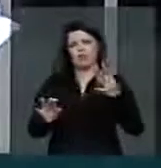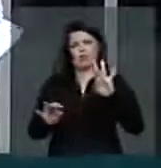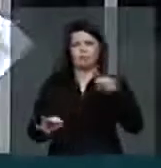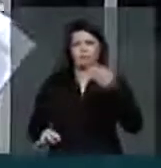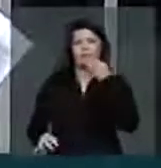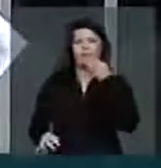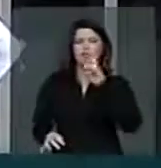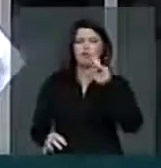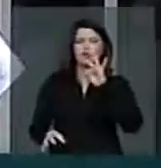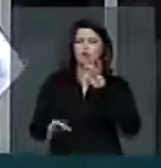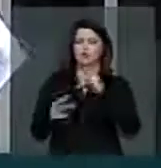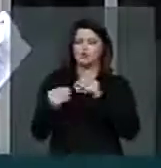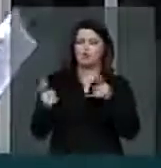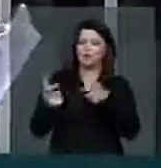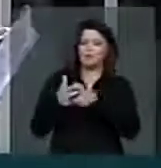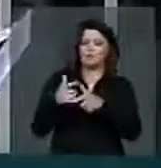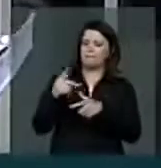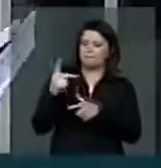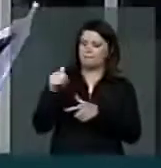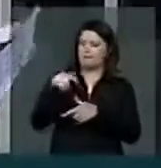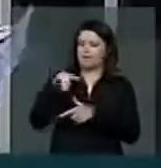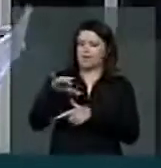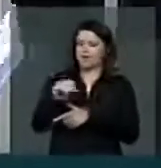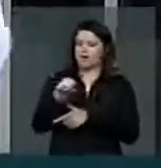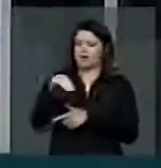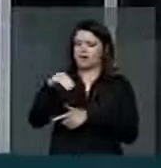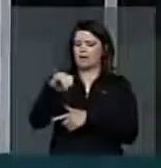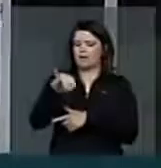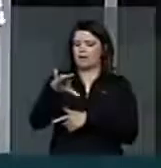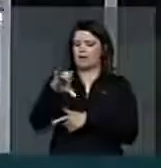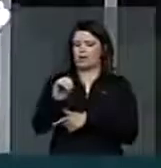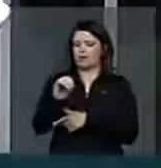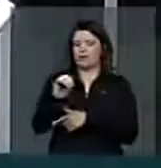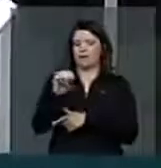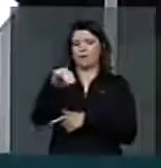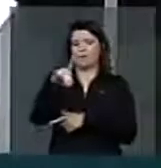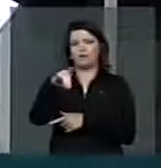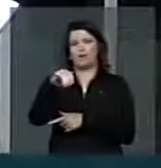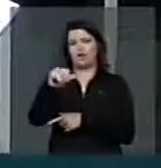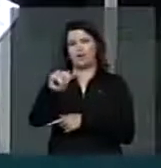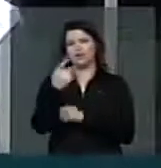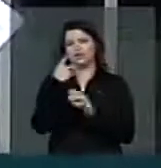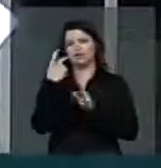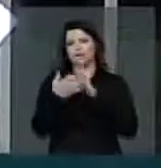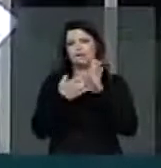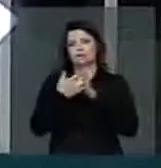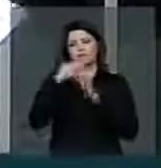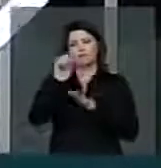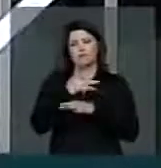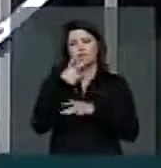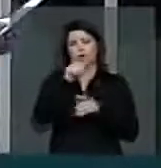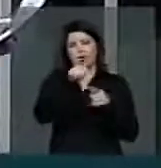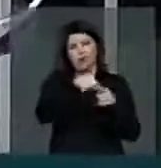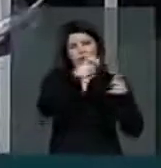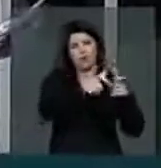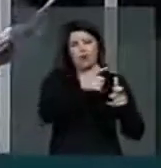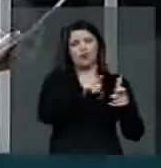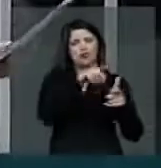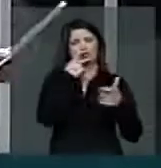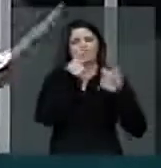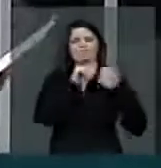reais, para a pequena, micro e média empresa brasileira. E são nessas empresas que